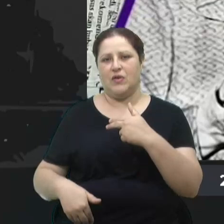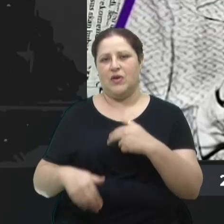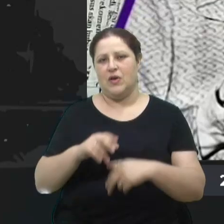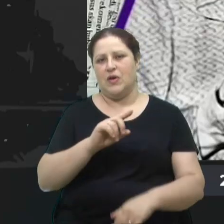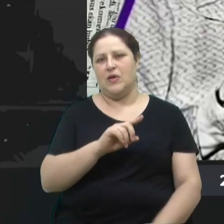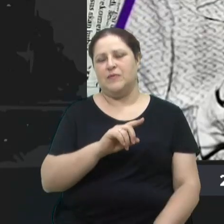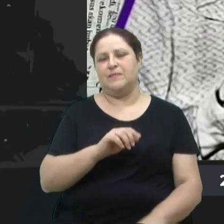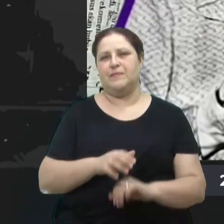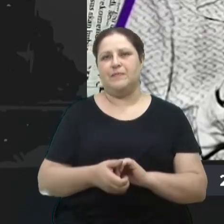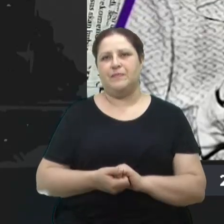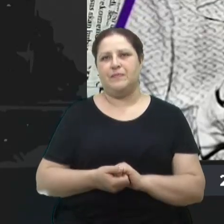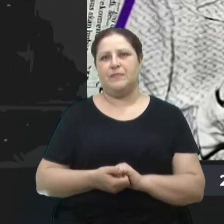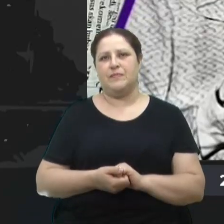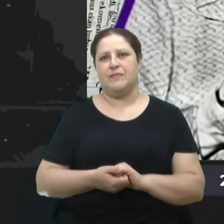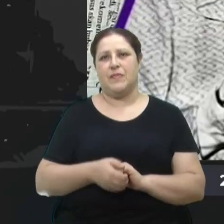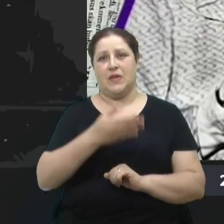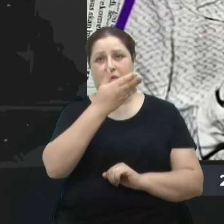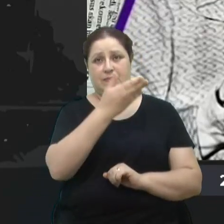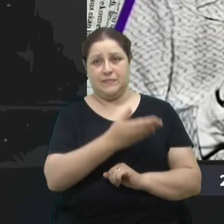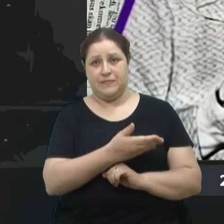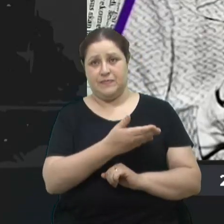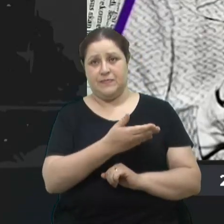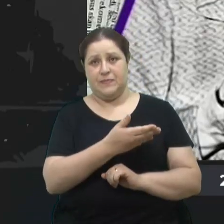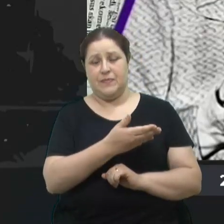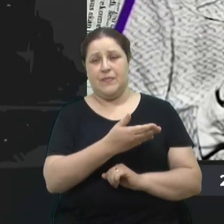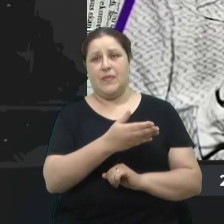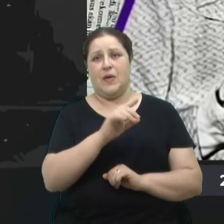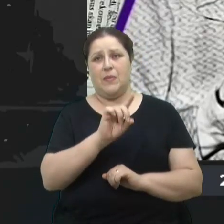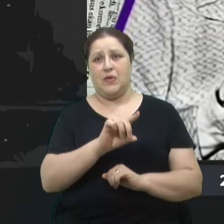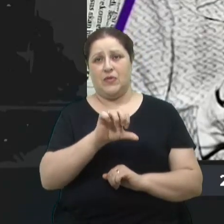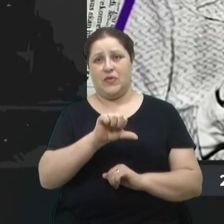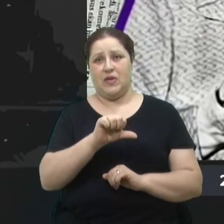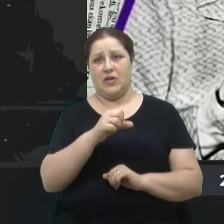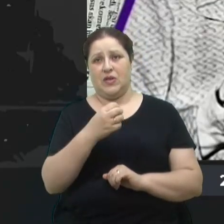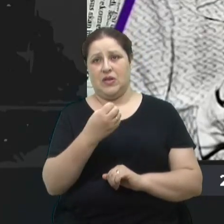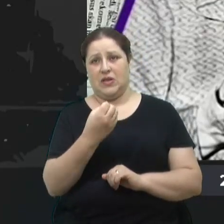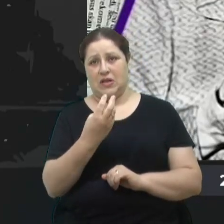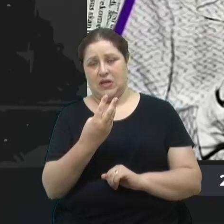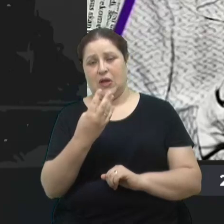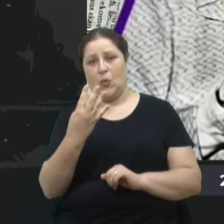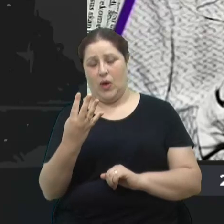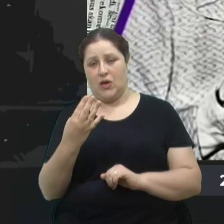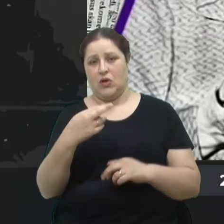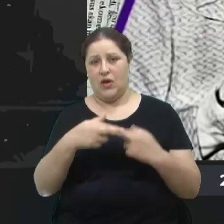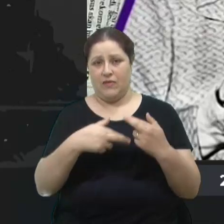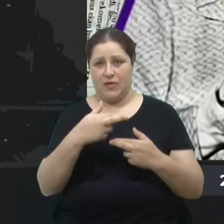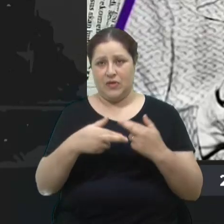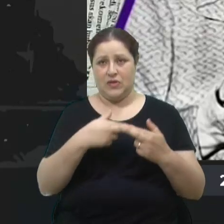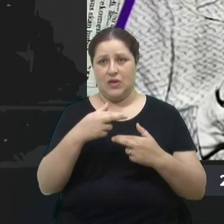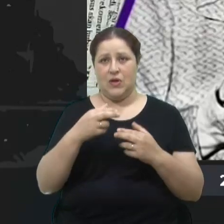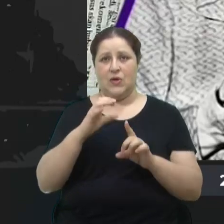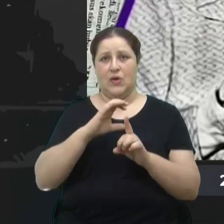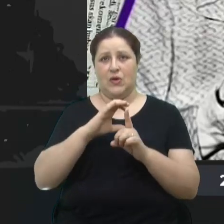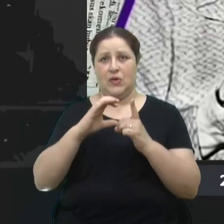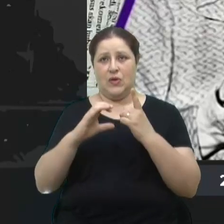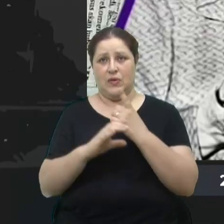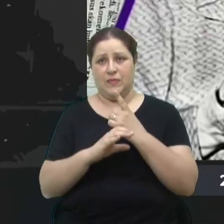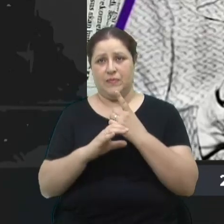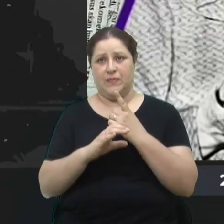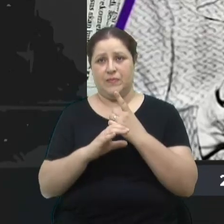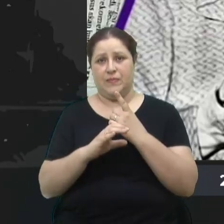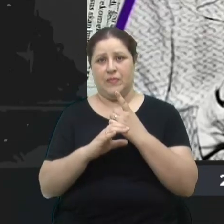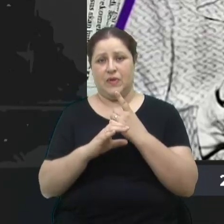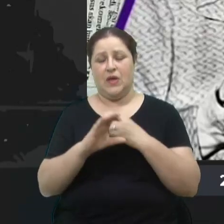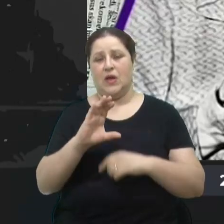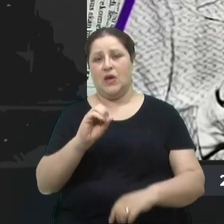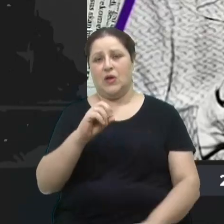Brasil em 1934. Durante a Revolução Constitucionalista, organizou e tomou a